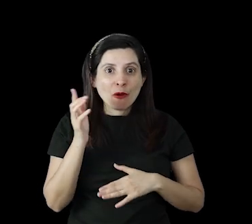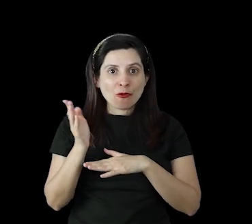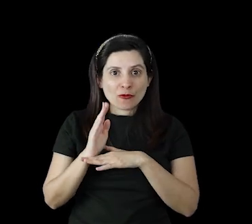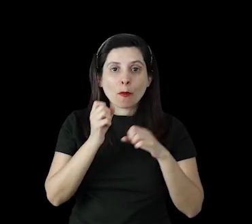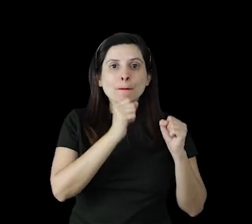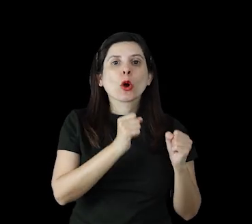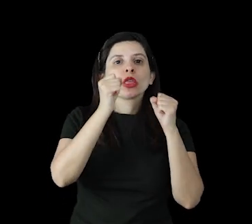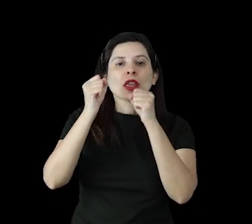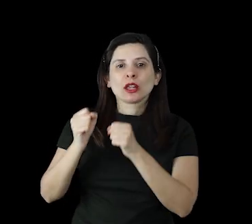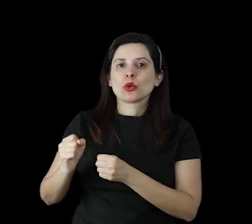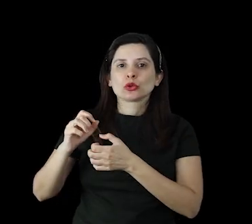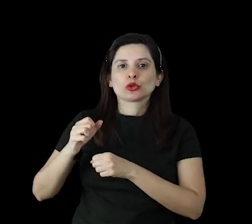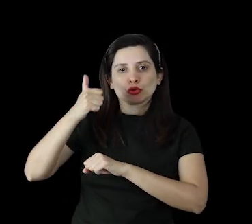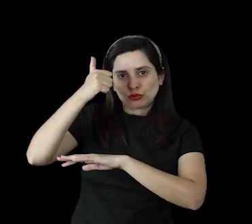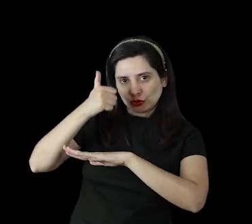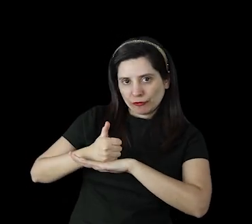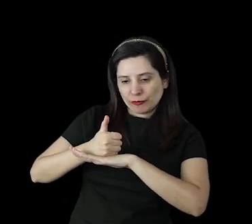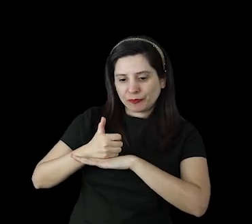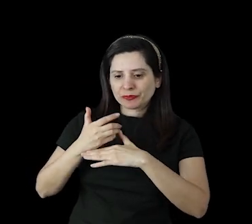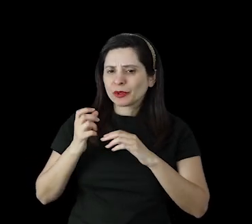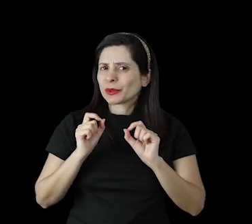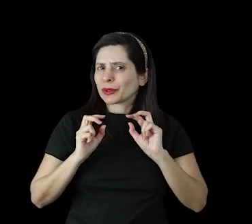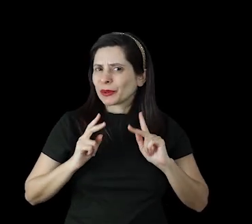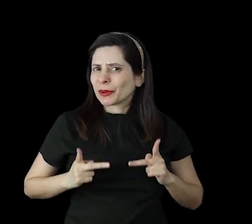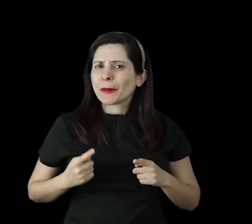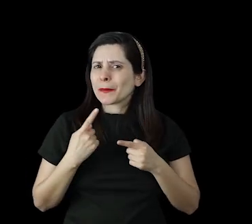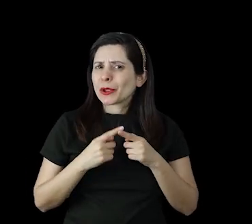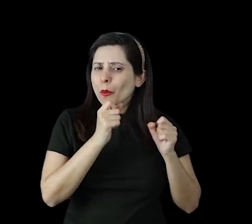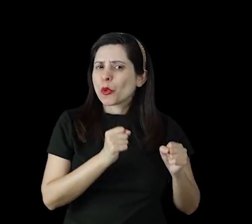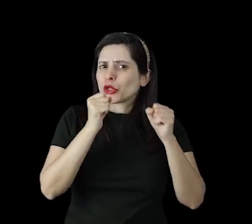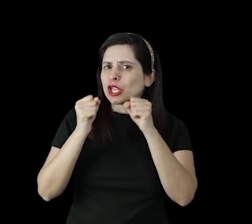né, o que dá humanidade, né, e o porquê que o Poderoso